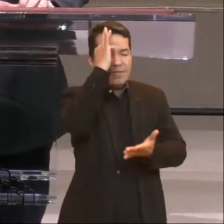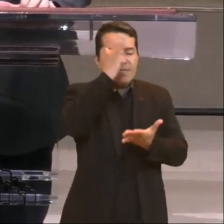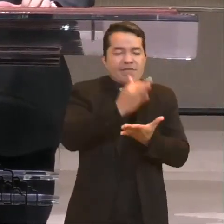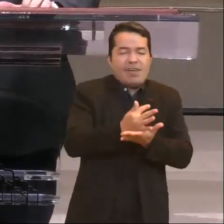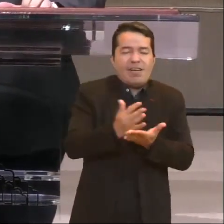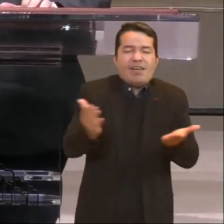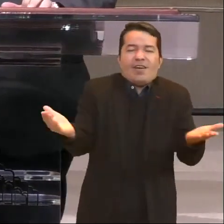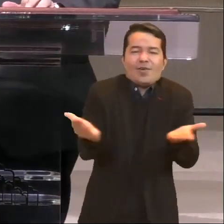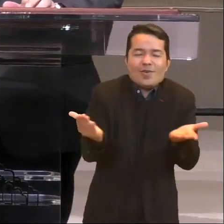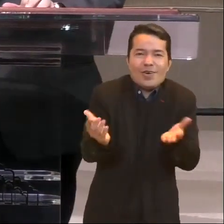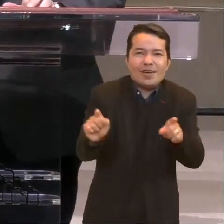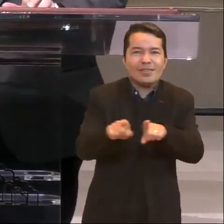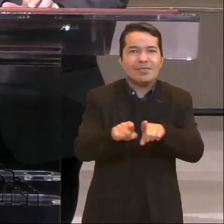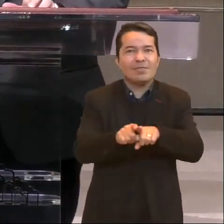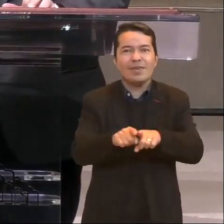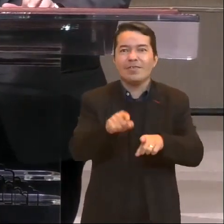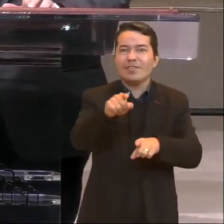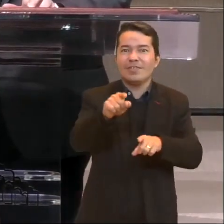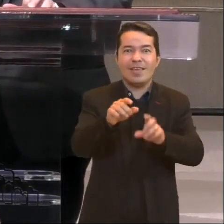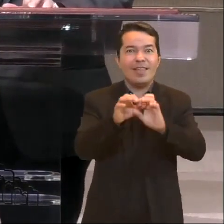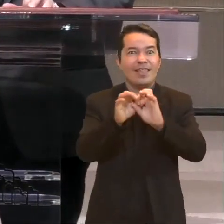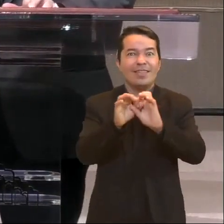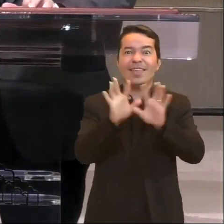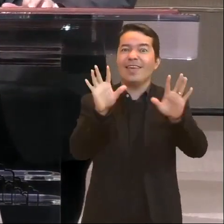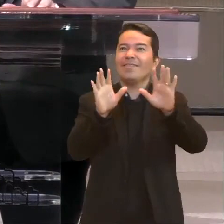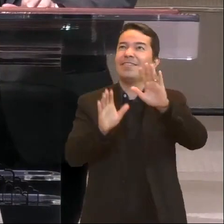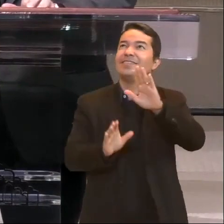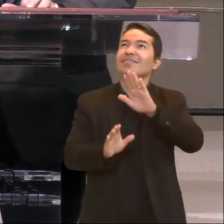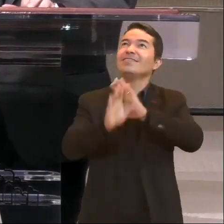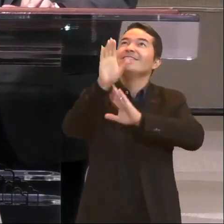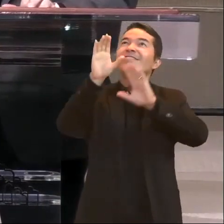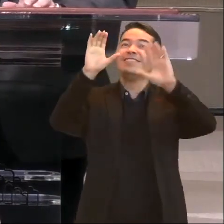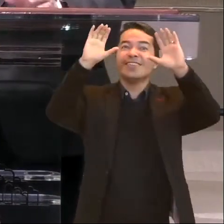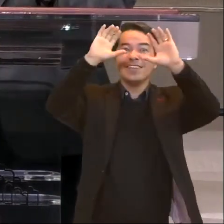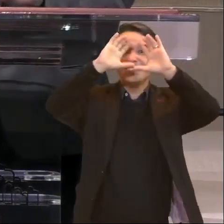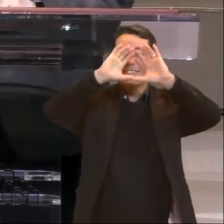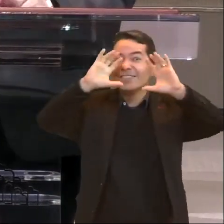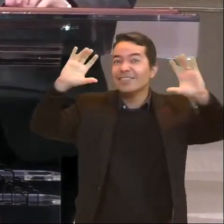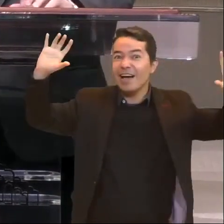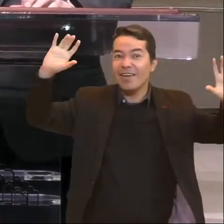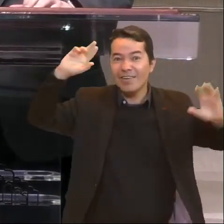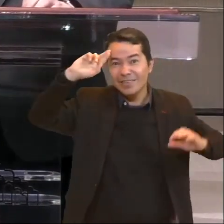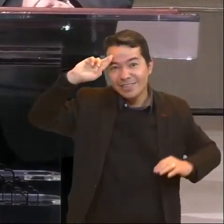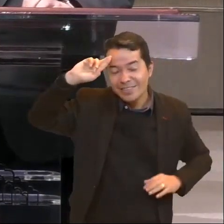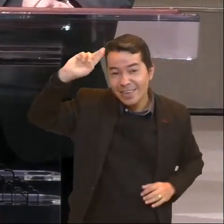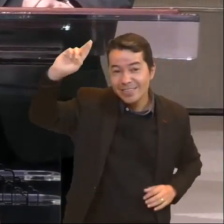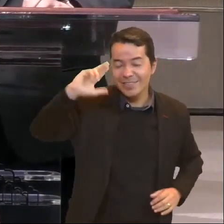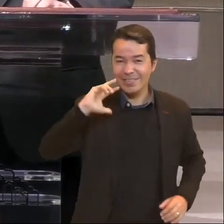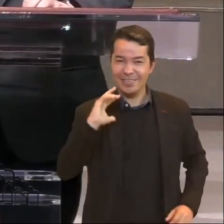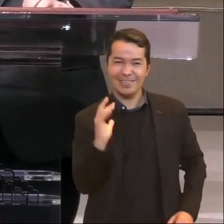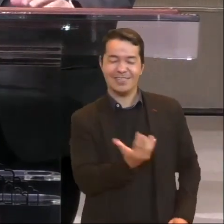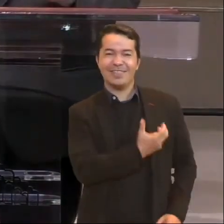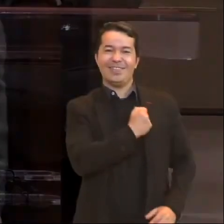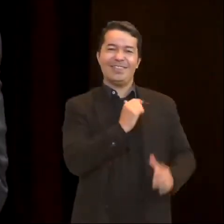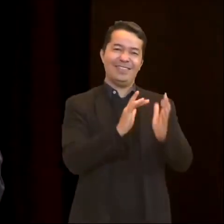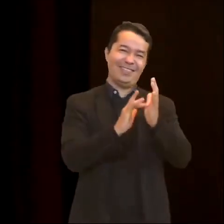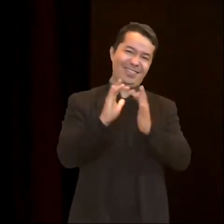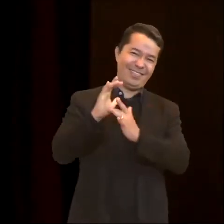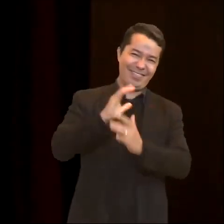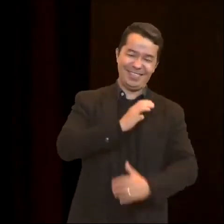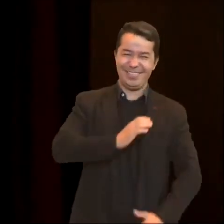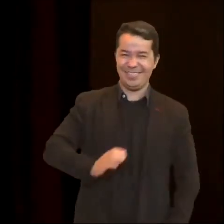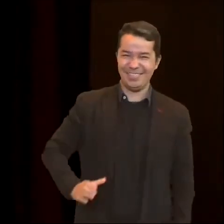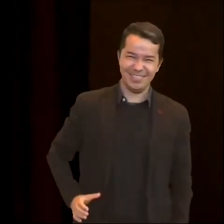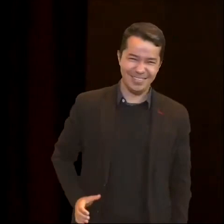todo o direito de entrar no reino eterno do nosso Senhor e Salvador Jesus Cristo. A